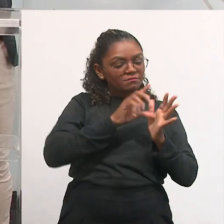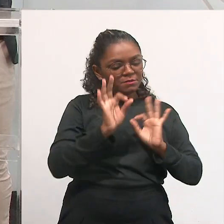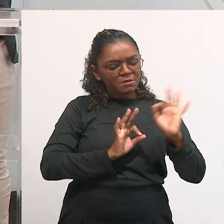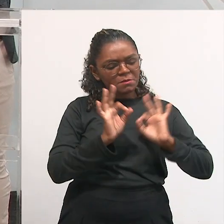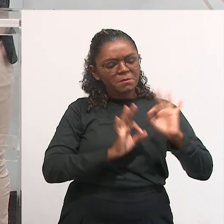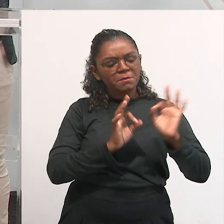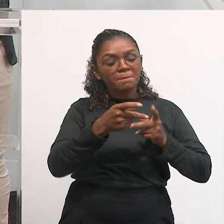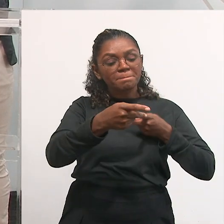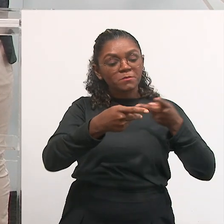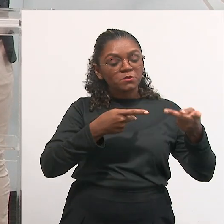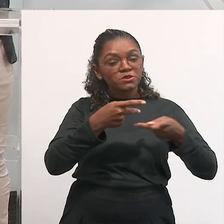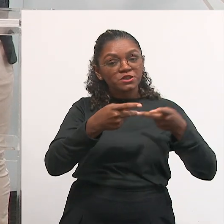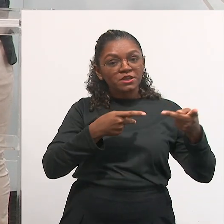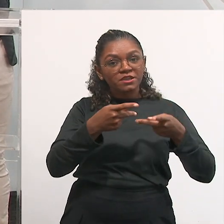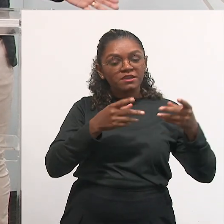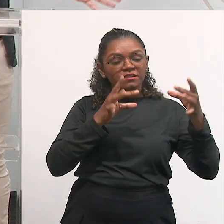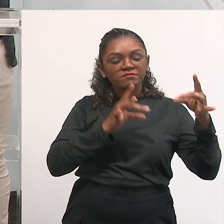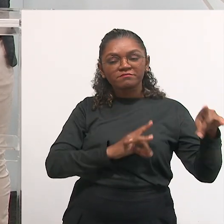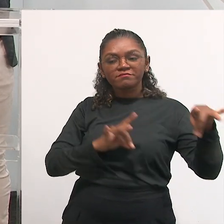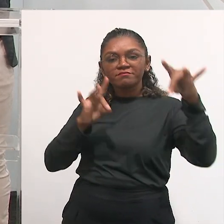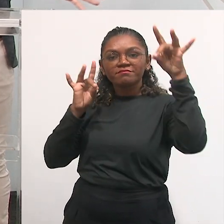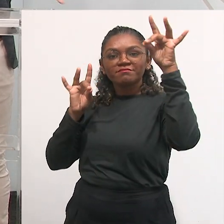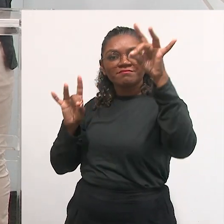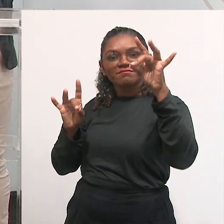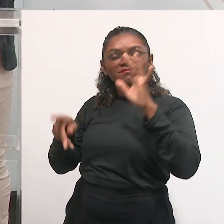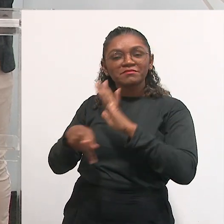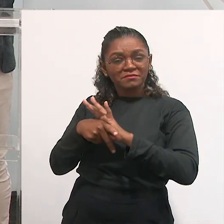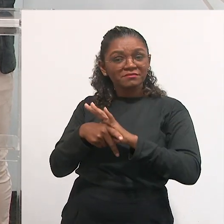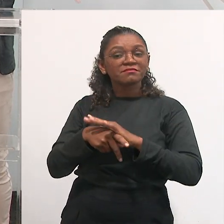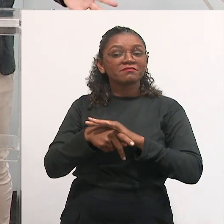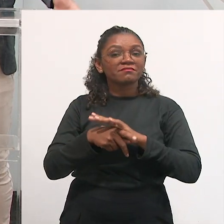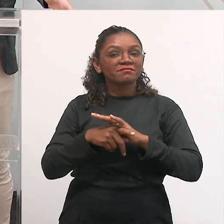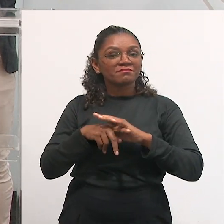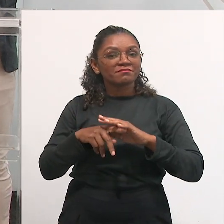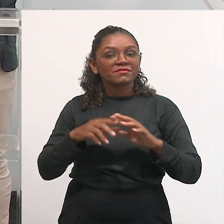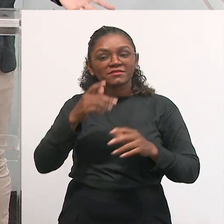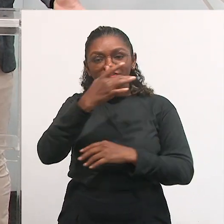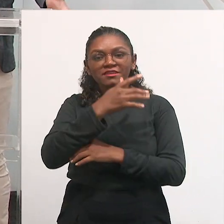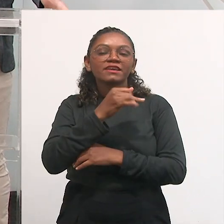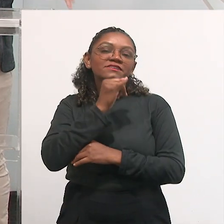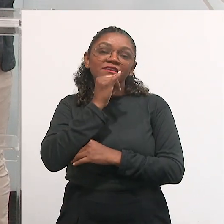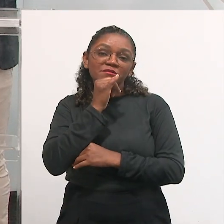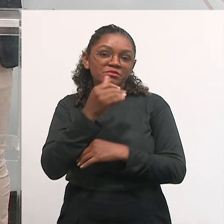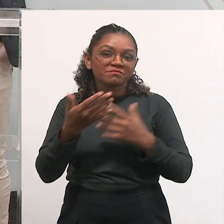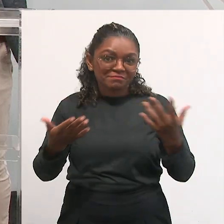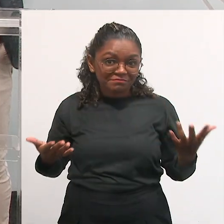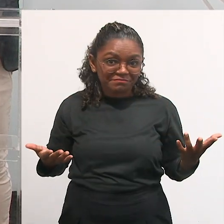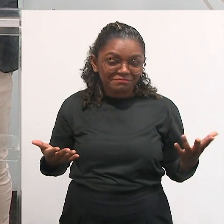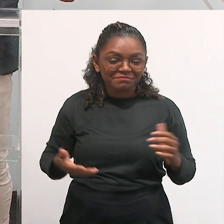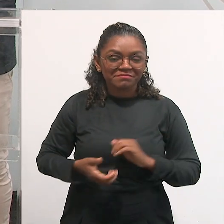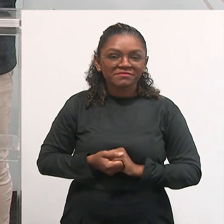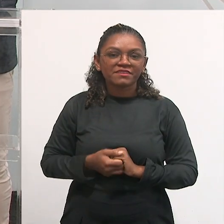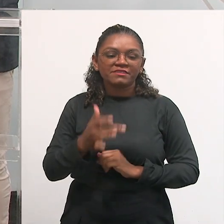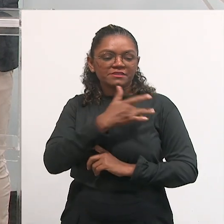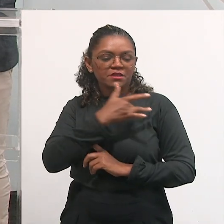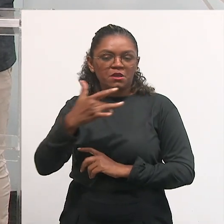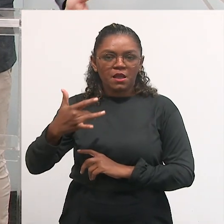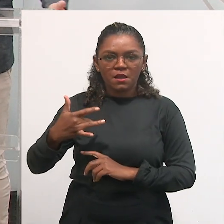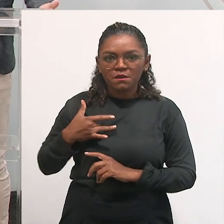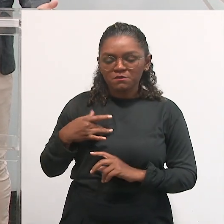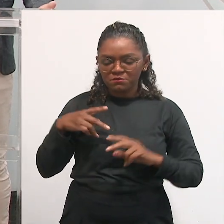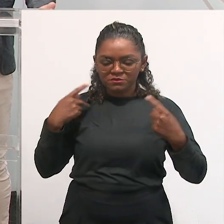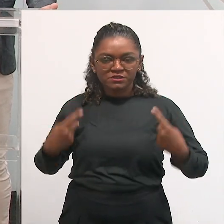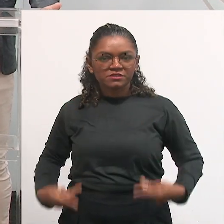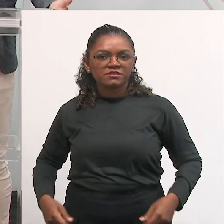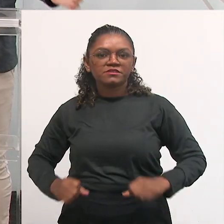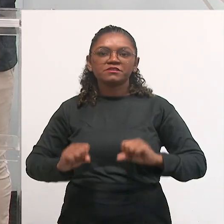entregar aquela receita, né, de sucesso, o corpo em dia, em forma. Então ele vai entregar saúde, ele vai entregar ali o corpo